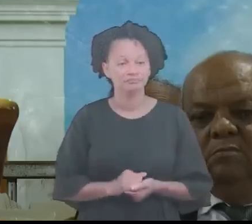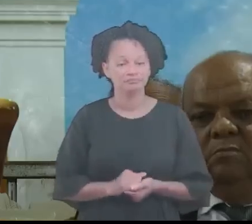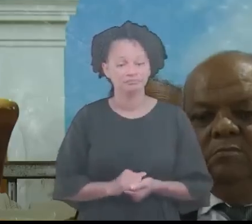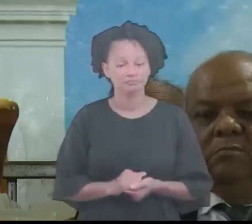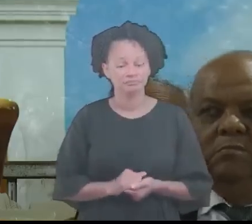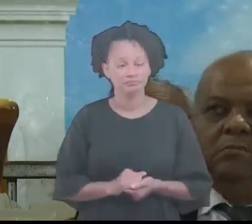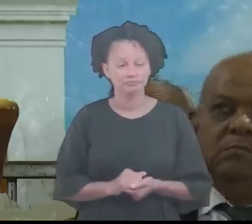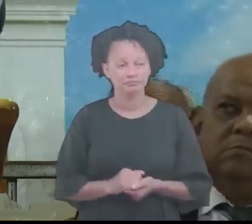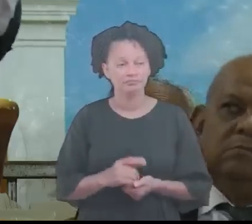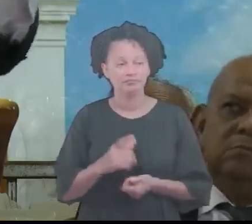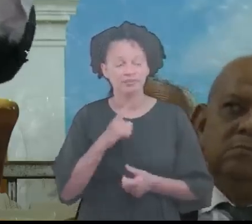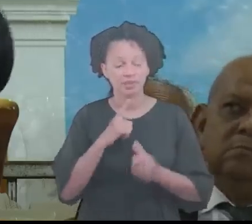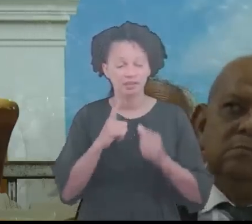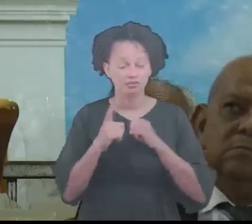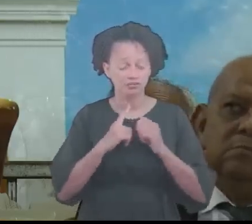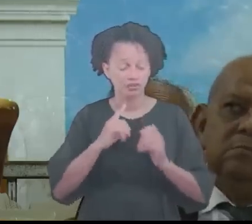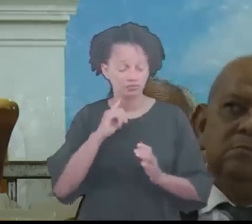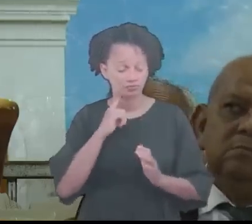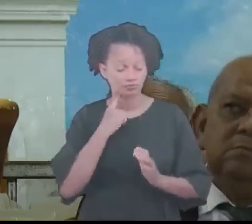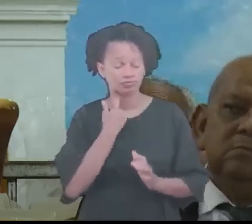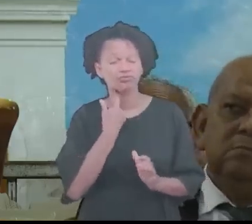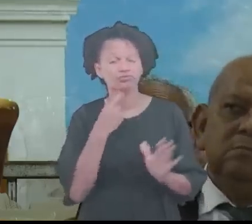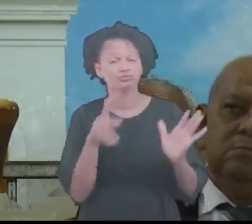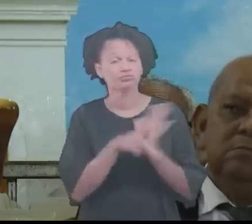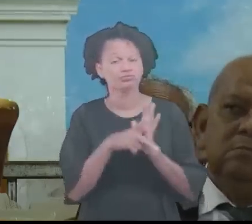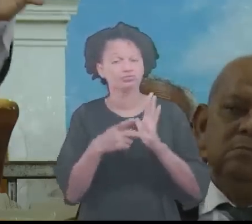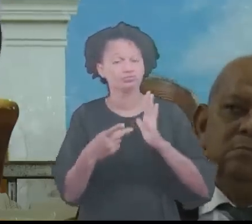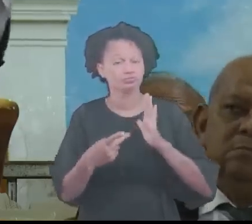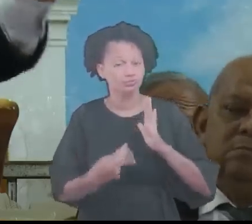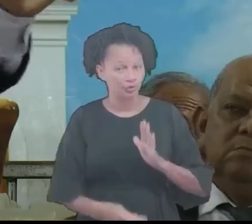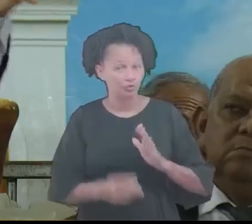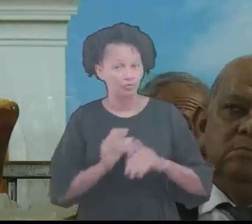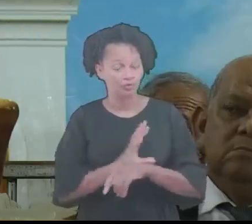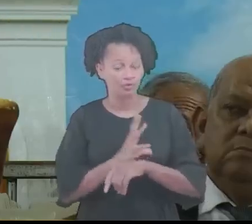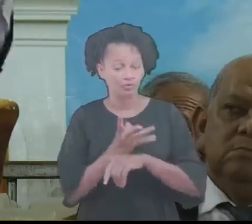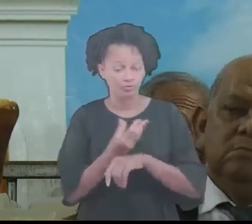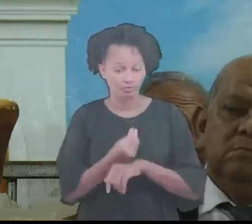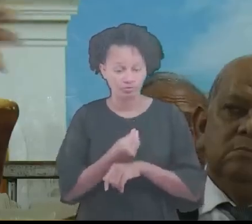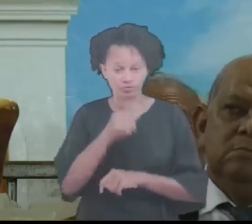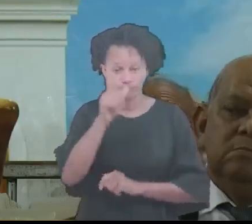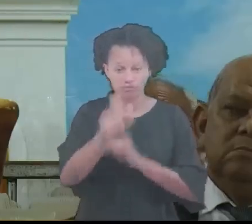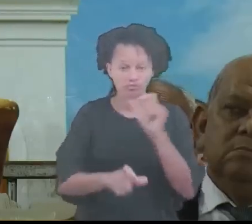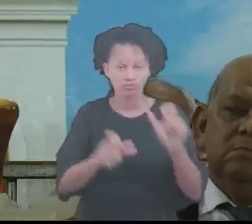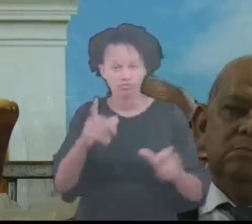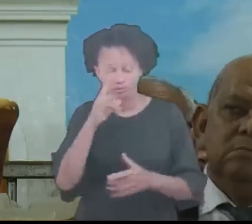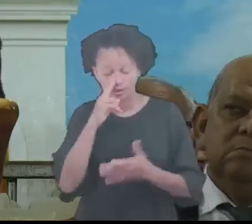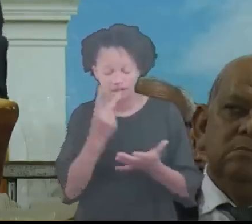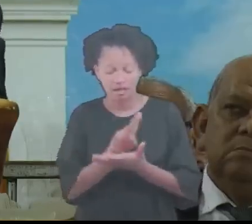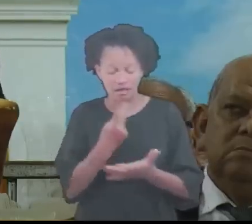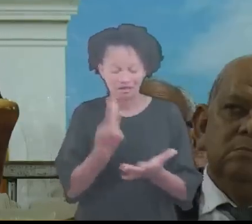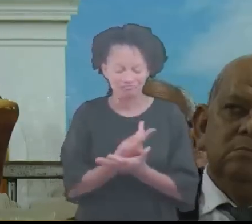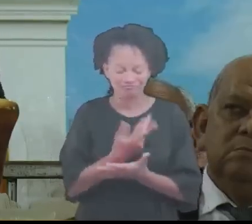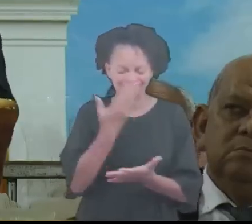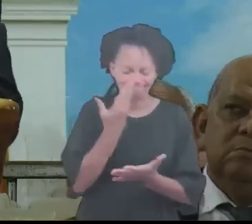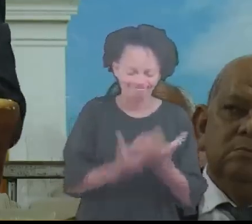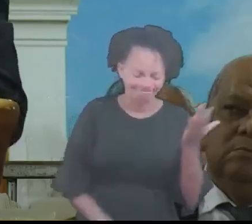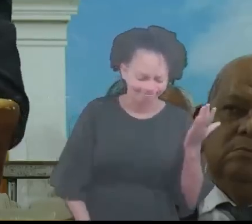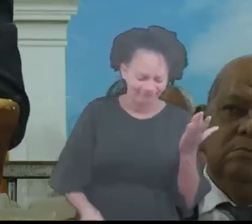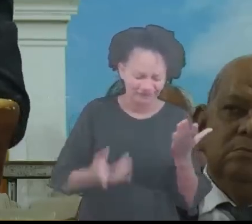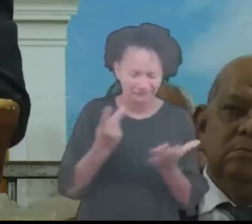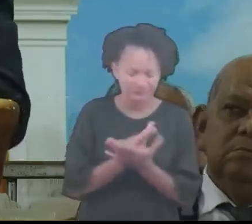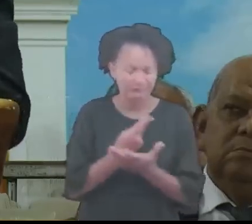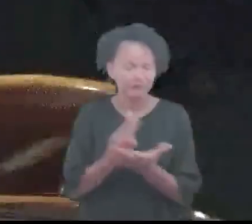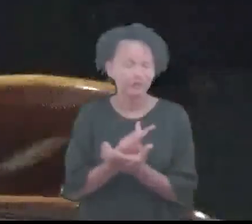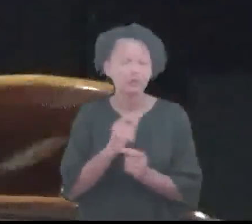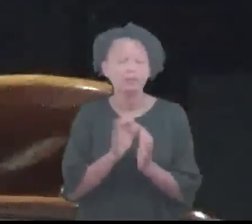Quando vem aparecer uma mancha na igreja, quando o crente erra, quando o crente fracassa, quando o crente falha, o que é